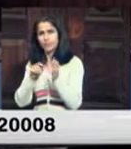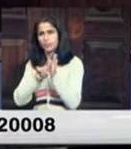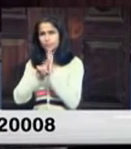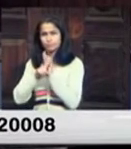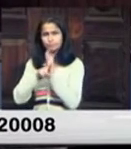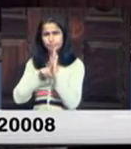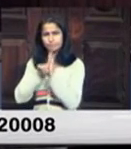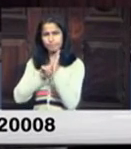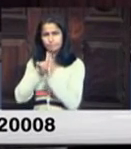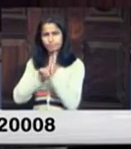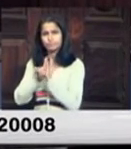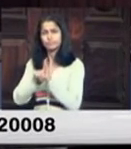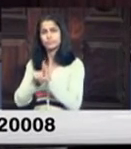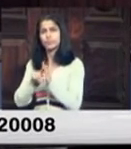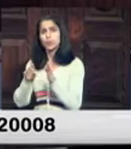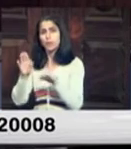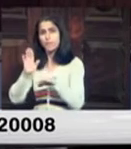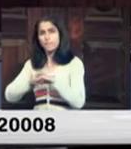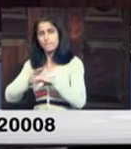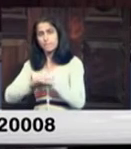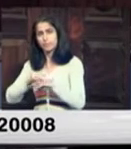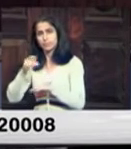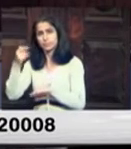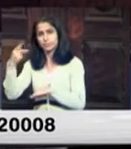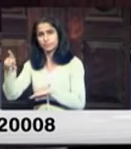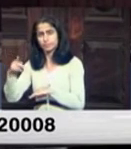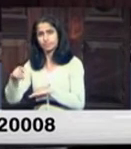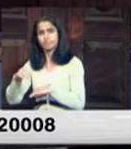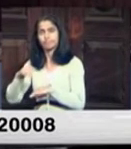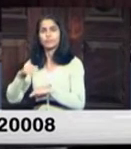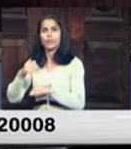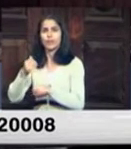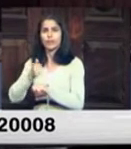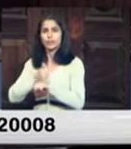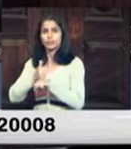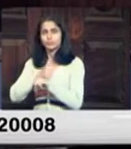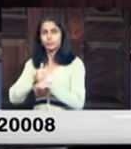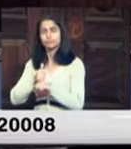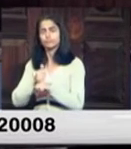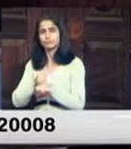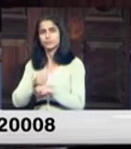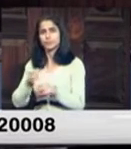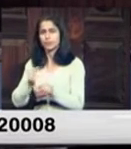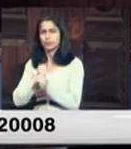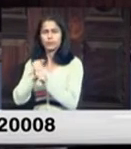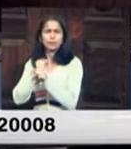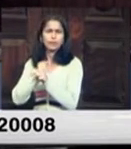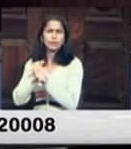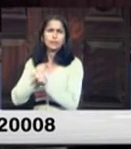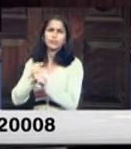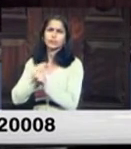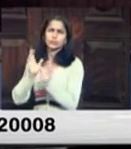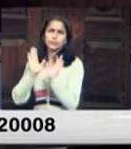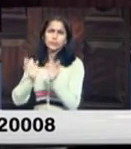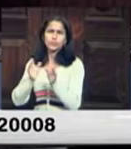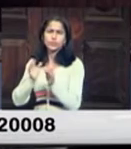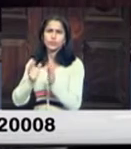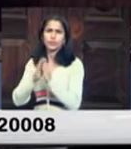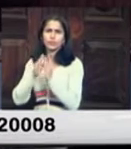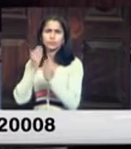feito por profissionais, muitos deles e delas, de carreira da rede estadual de educação, que